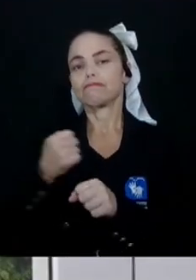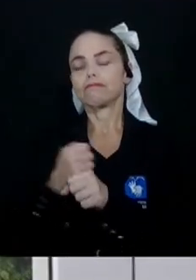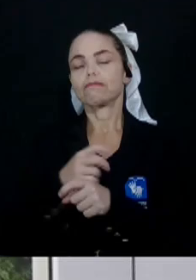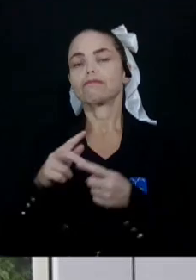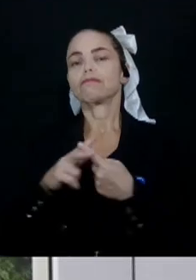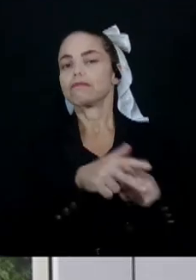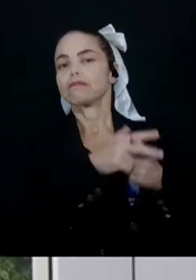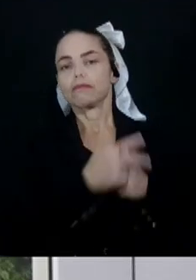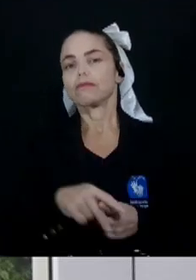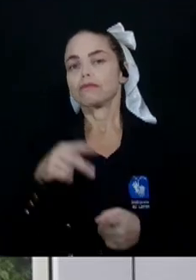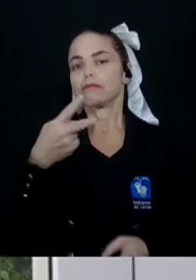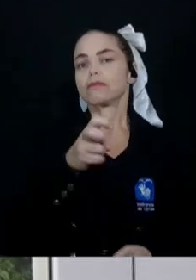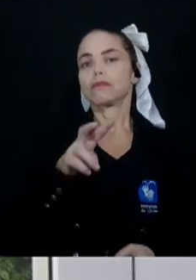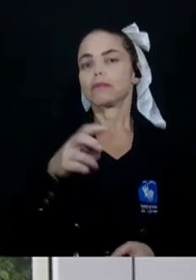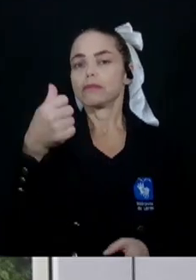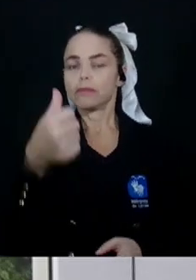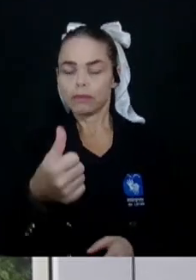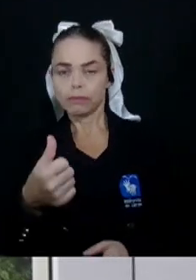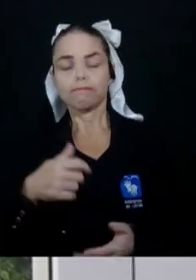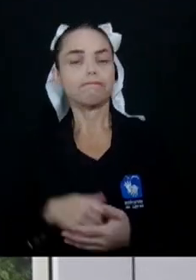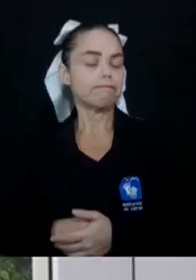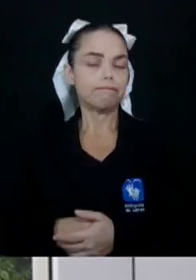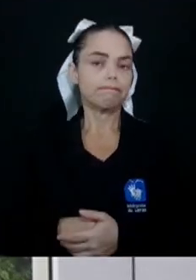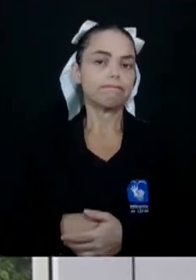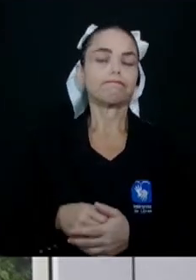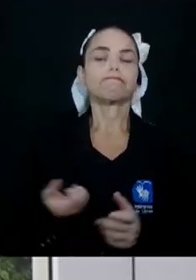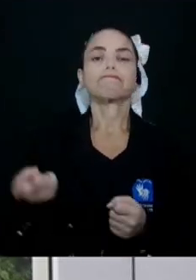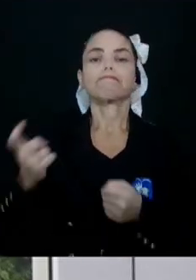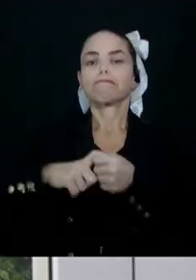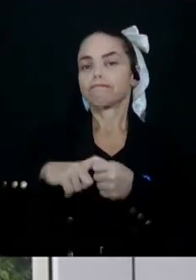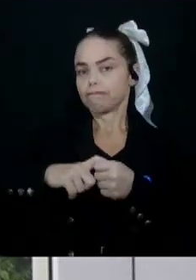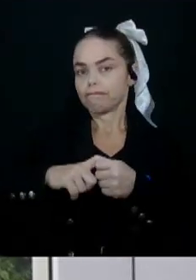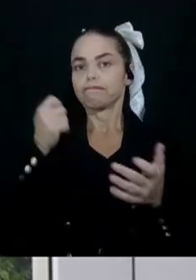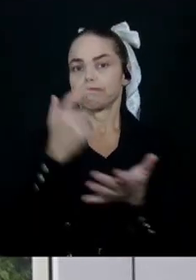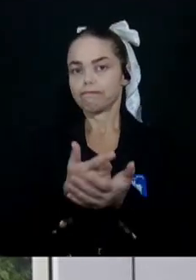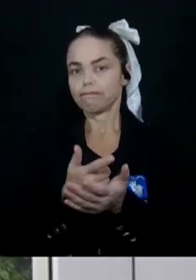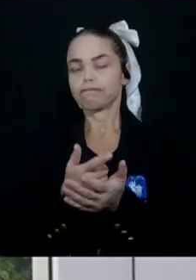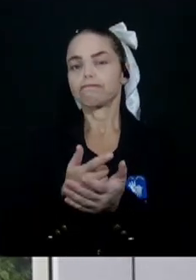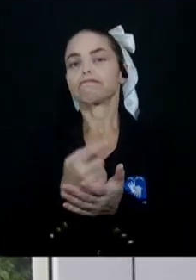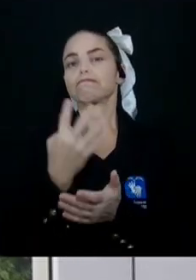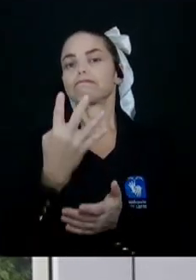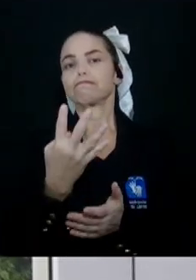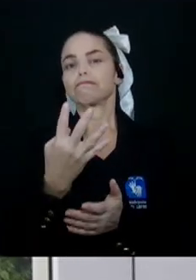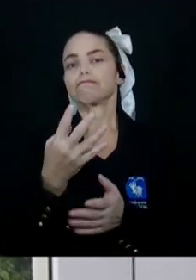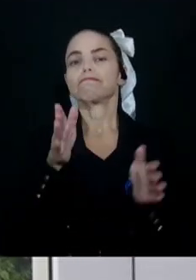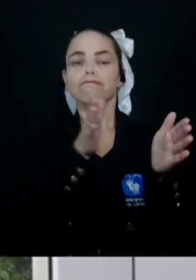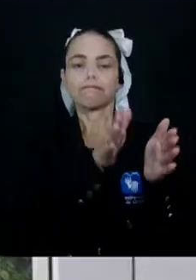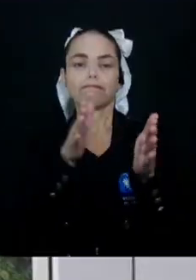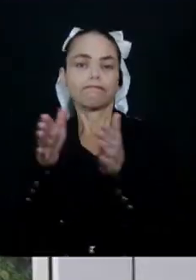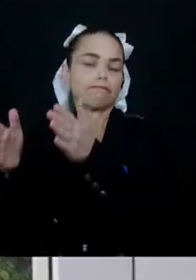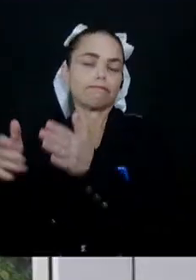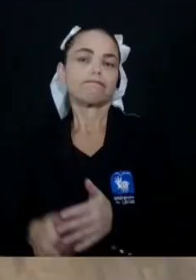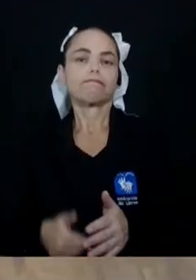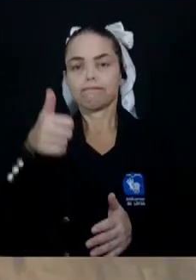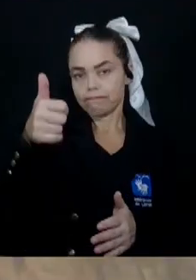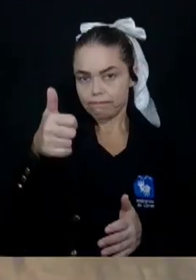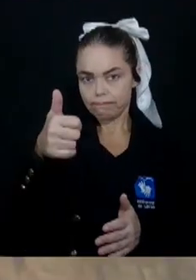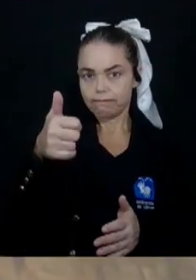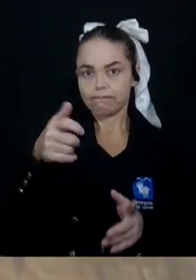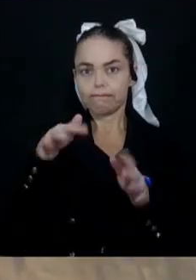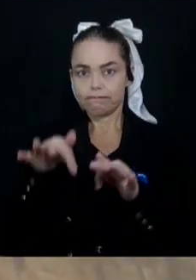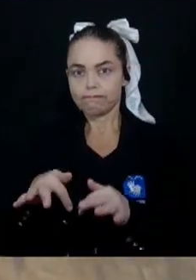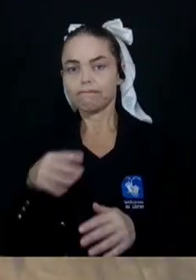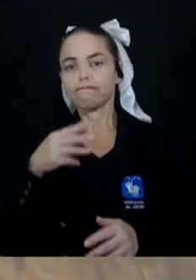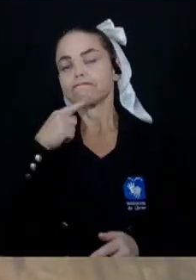2026. Já as restituições serão pagas em 4 lotes e o primeiro será no fim de maio.